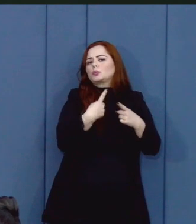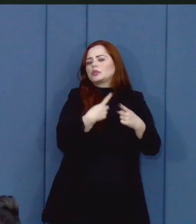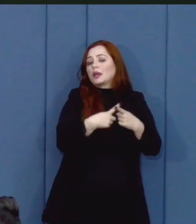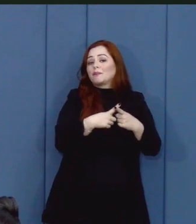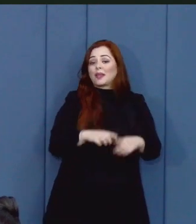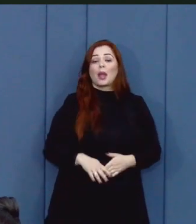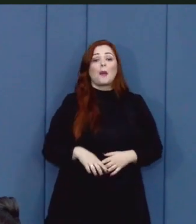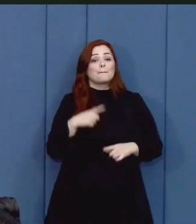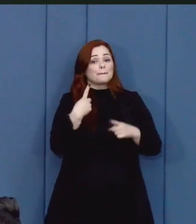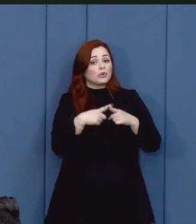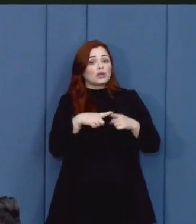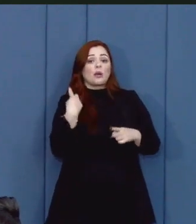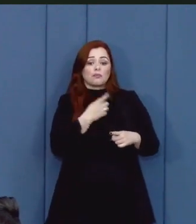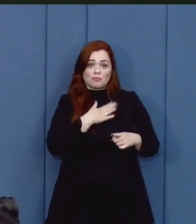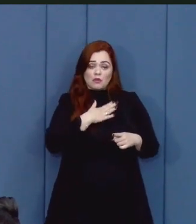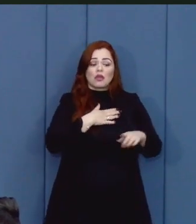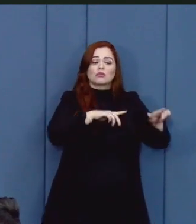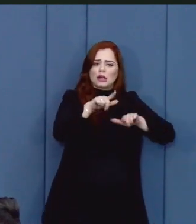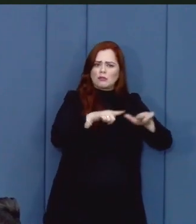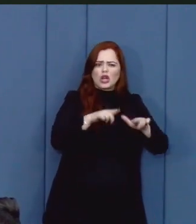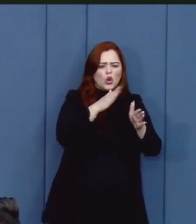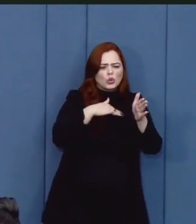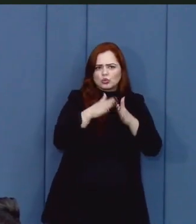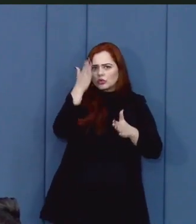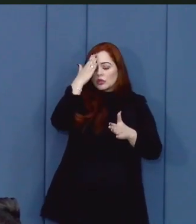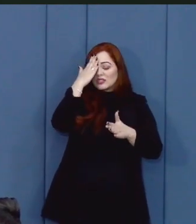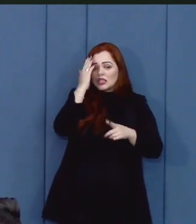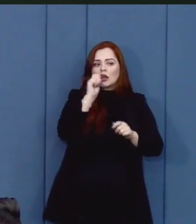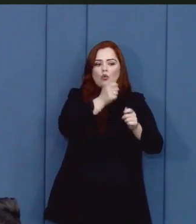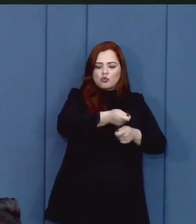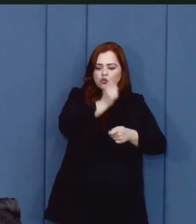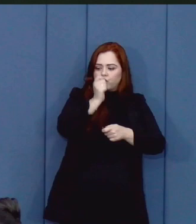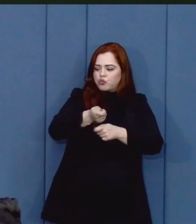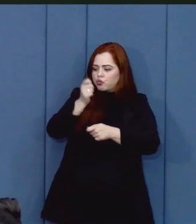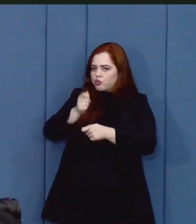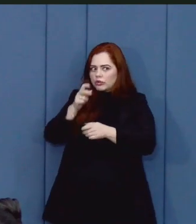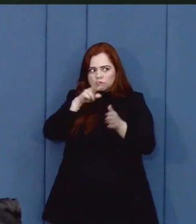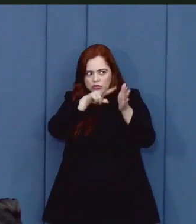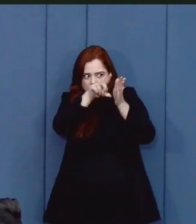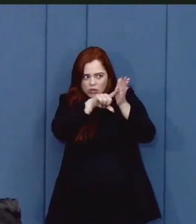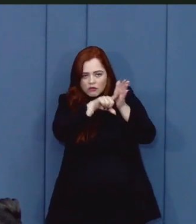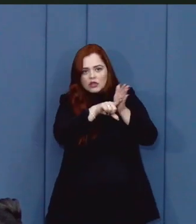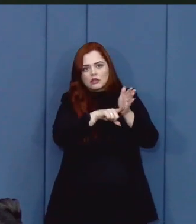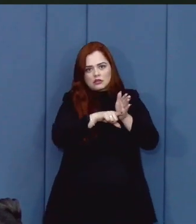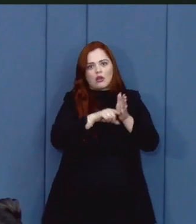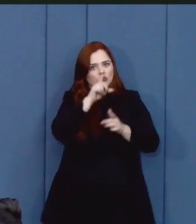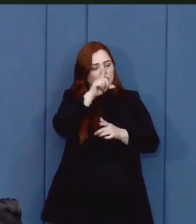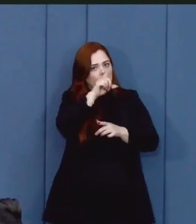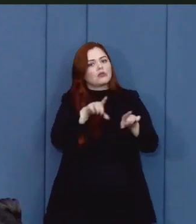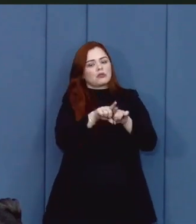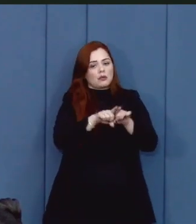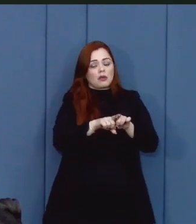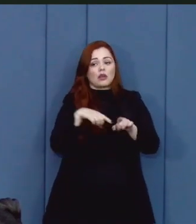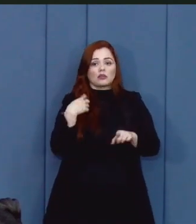esse trabalho lá, eu digo que tudo que eu sei de pesticida e de avaliação de risco, porque eu e o laboratório nós